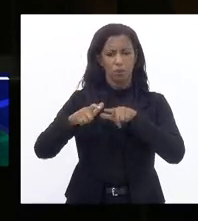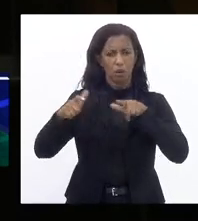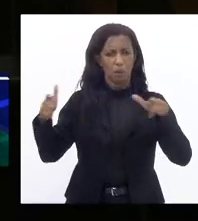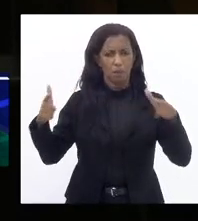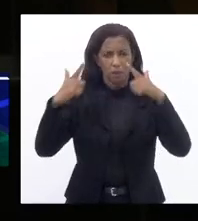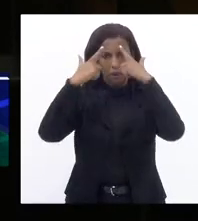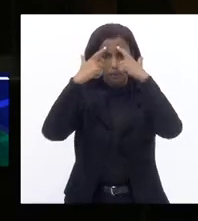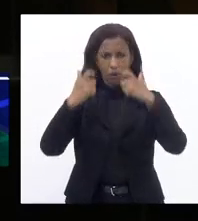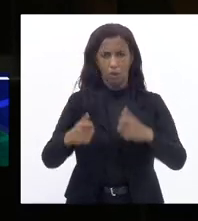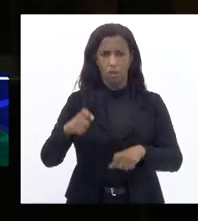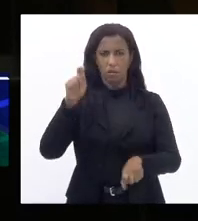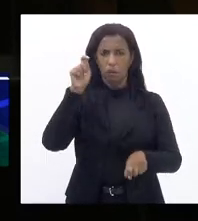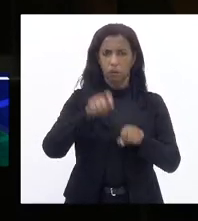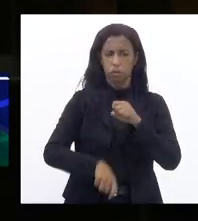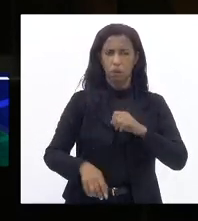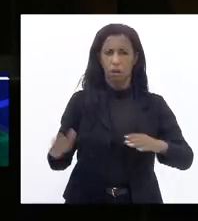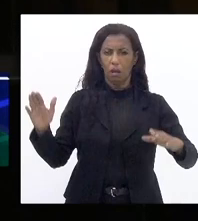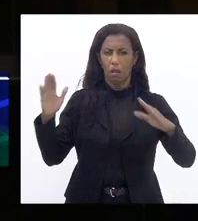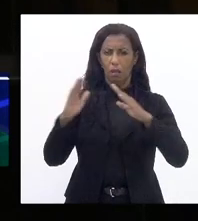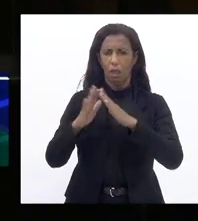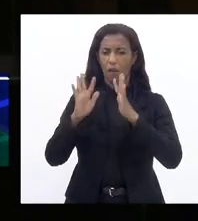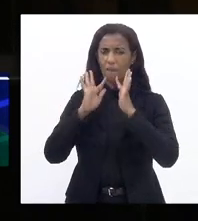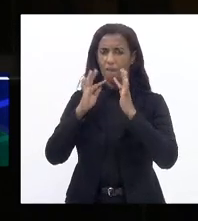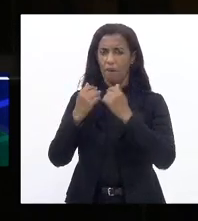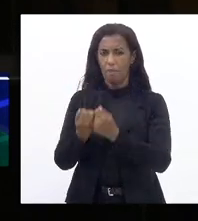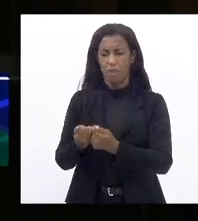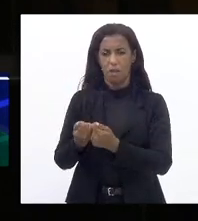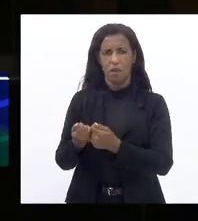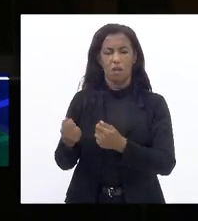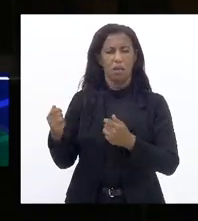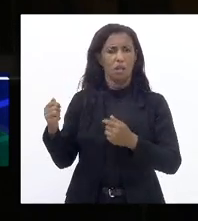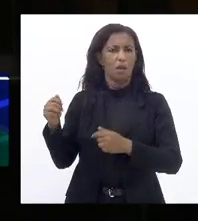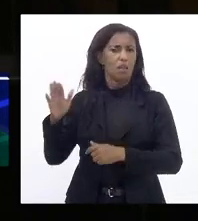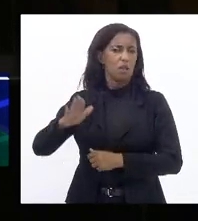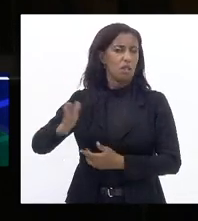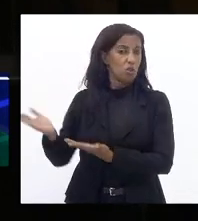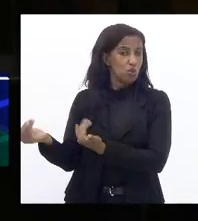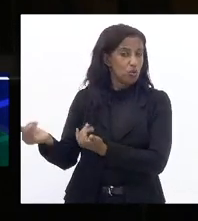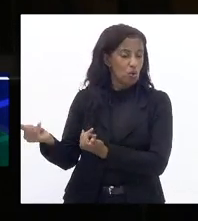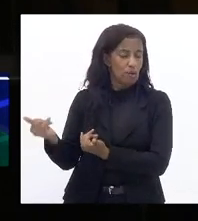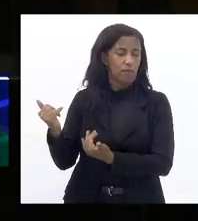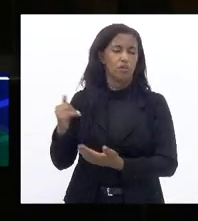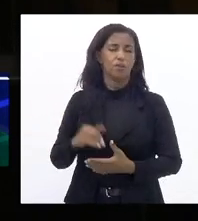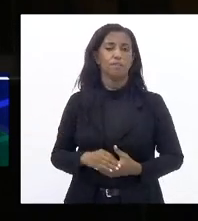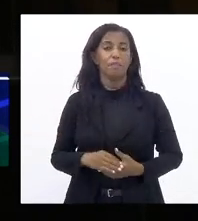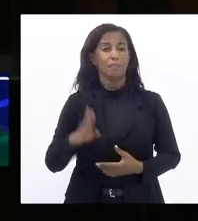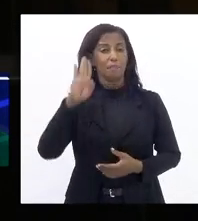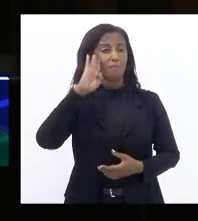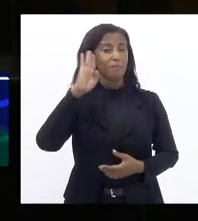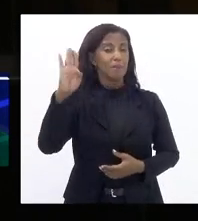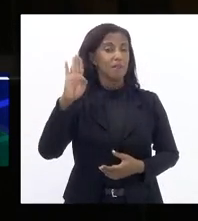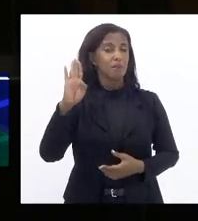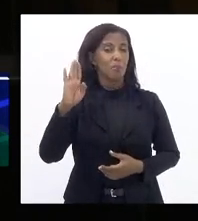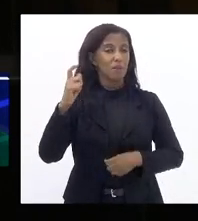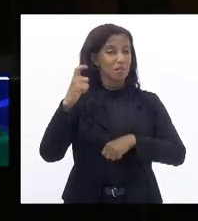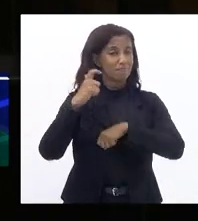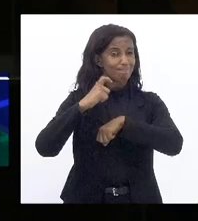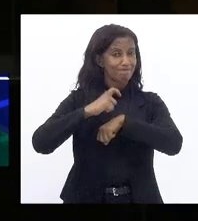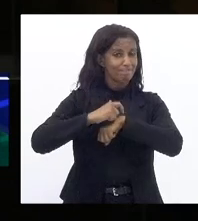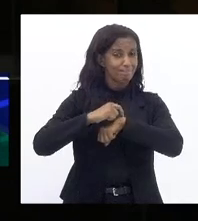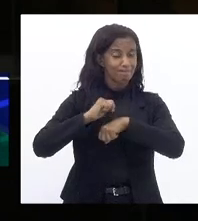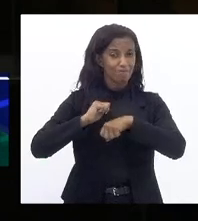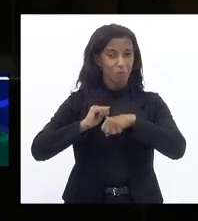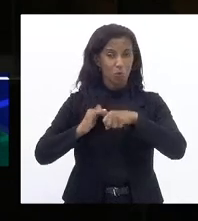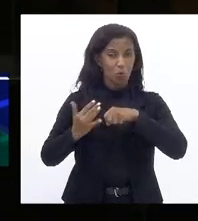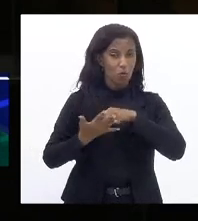violência, do abuso sexual, exploração sexual contra crianças e adolescentes, principalmente nesse período de